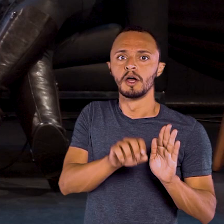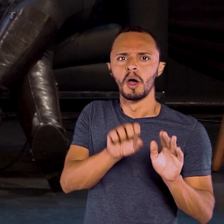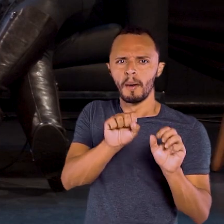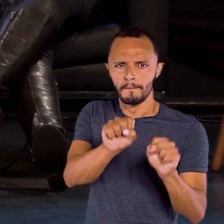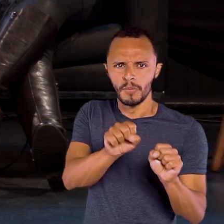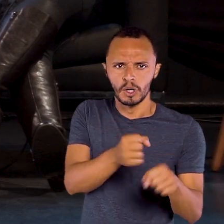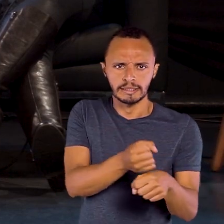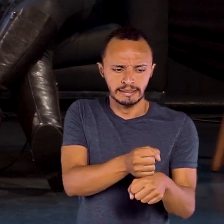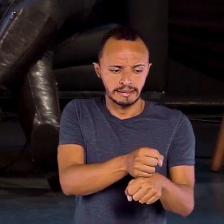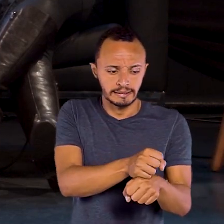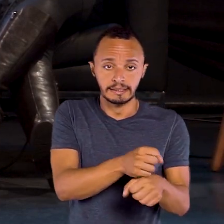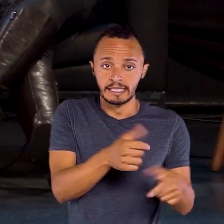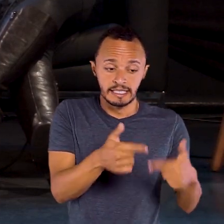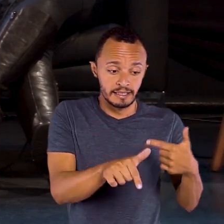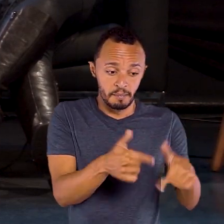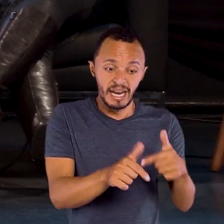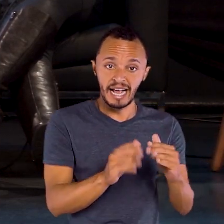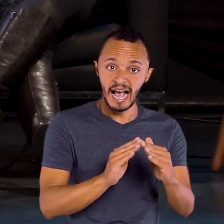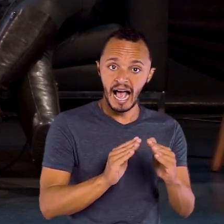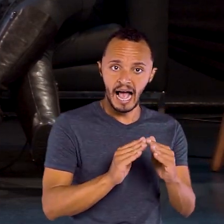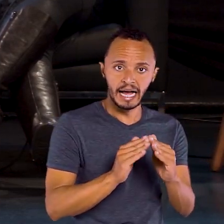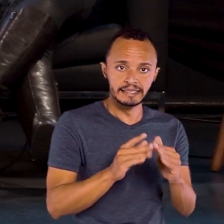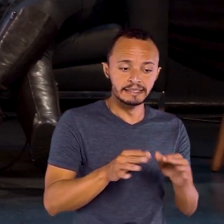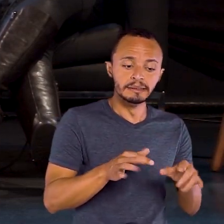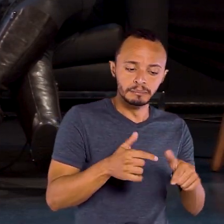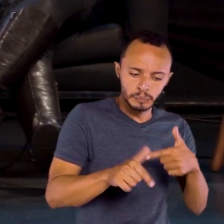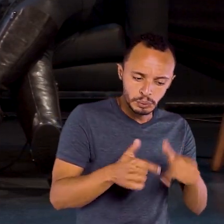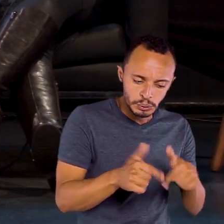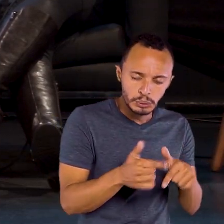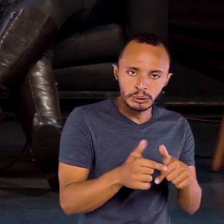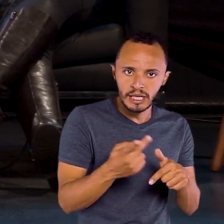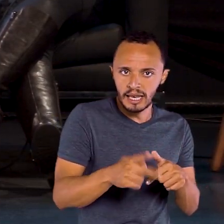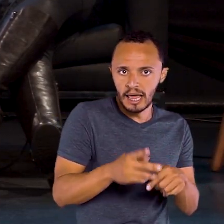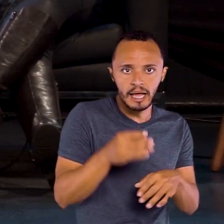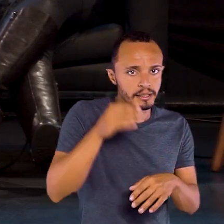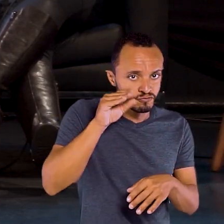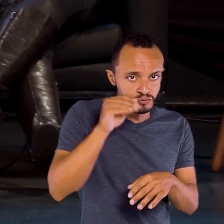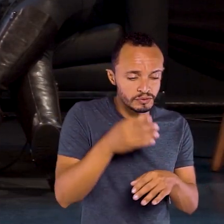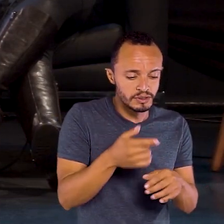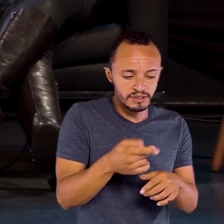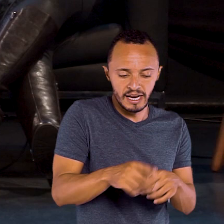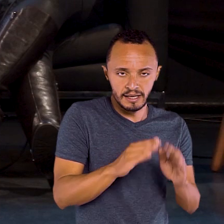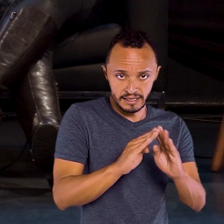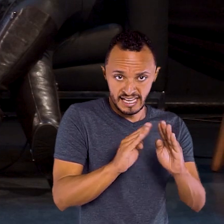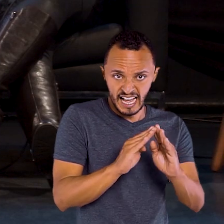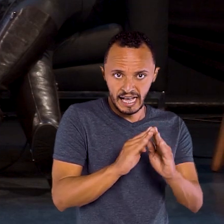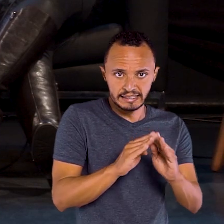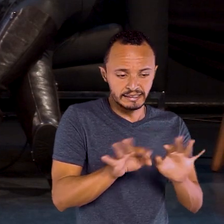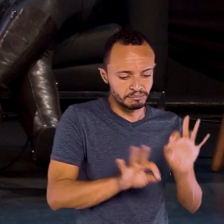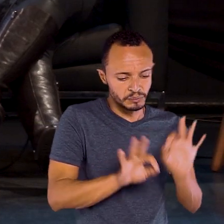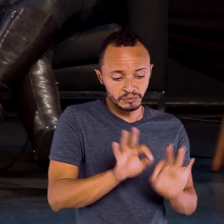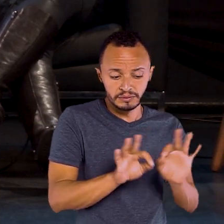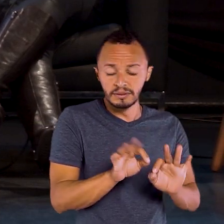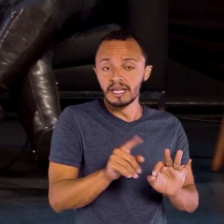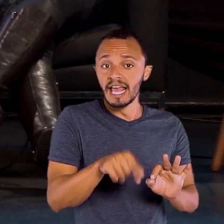pessoas existem e elas precisam ser retratadas também na nossa arte, no que a gente faz. Mas como a gente vai